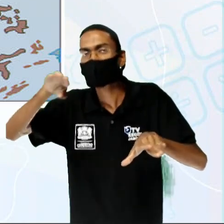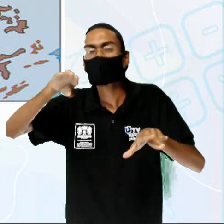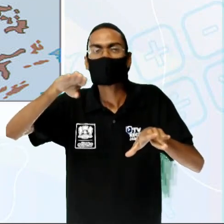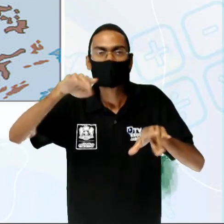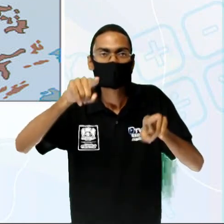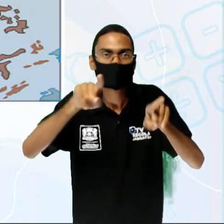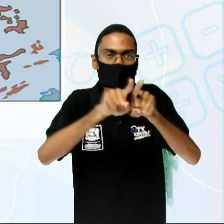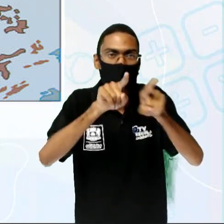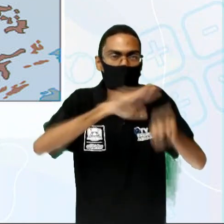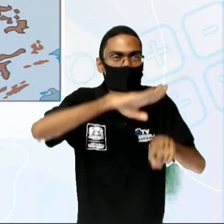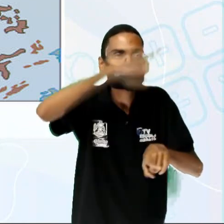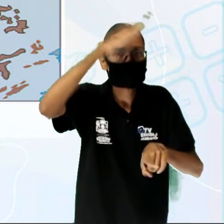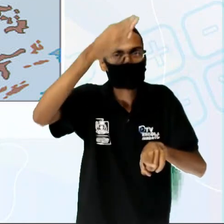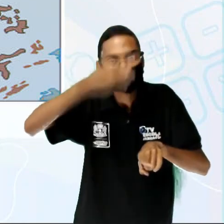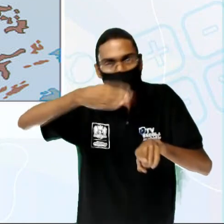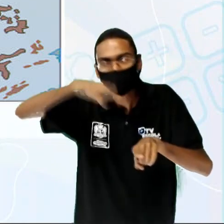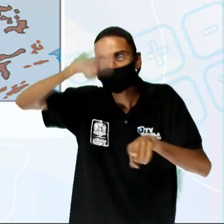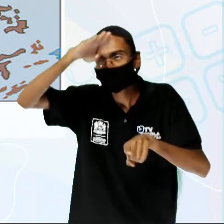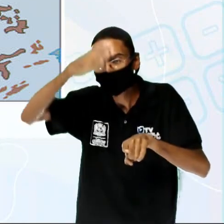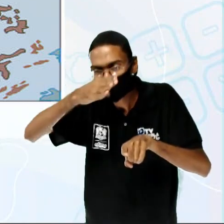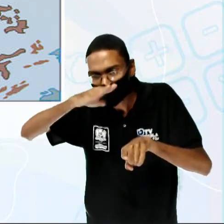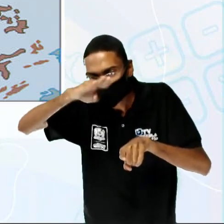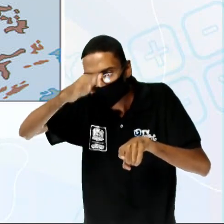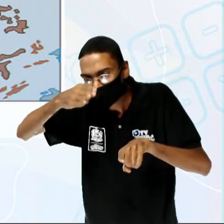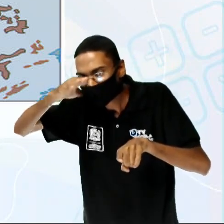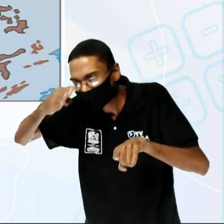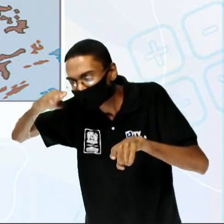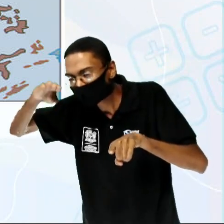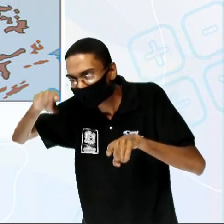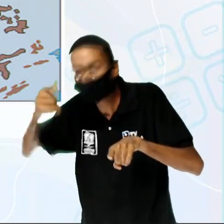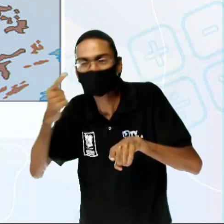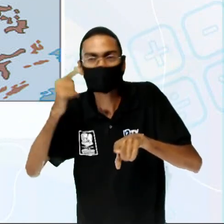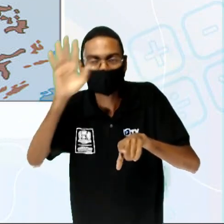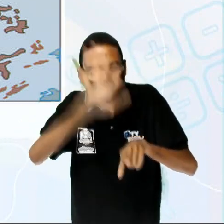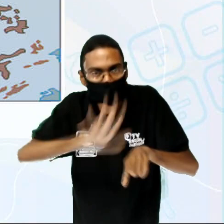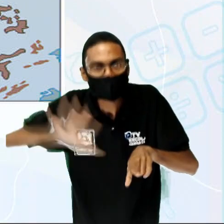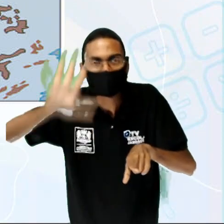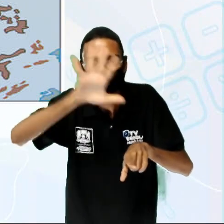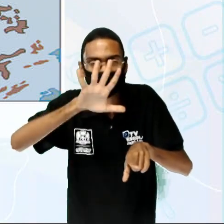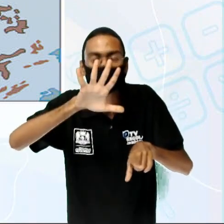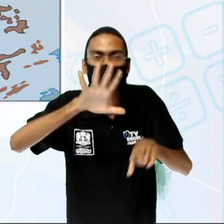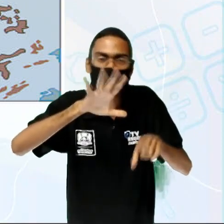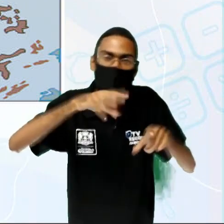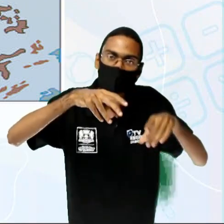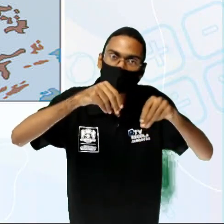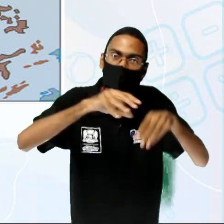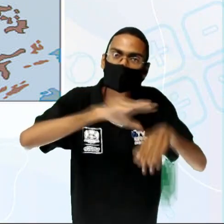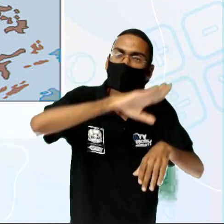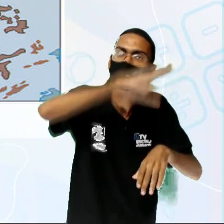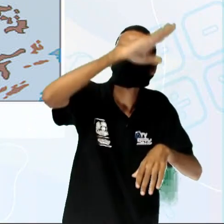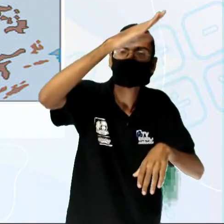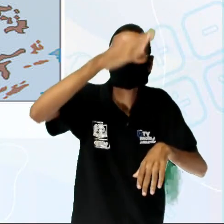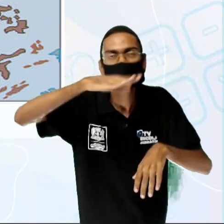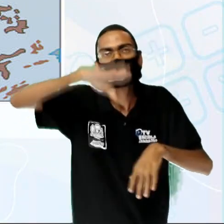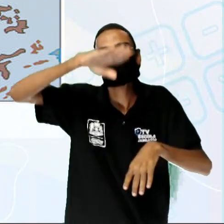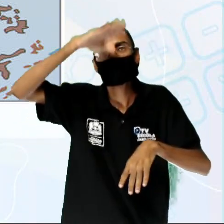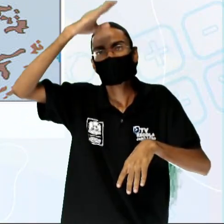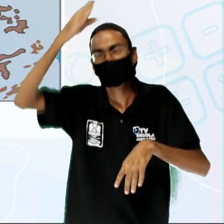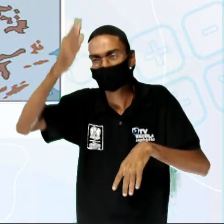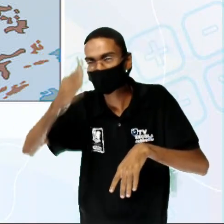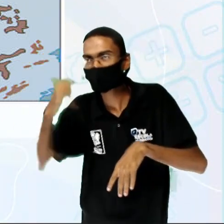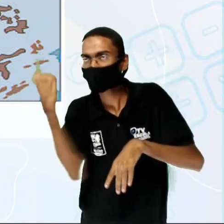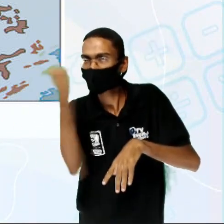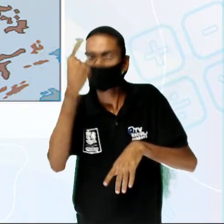montanhas, terras baixas, bacias sedimentares e depressões e as terras altas. Uma classificação bastante genérica,